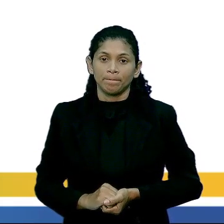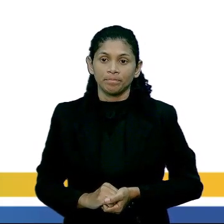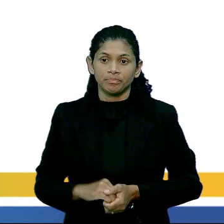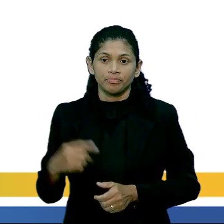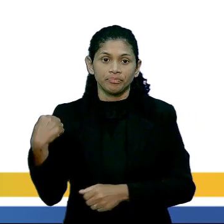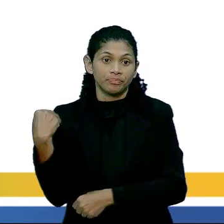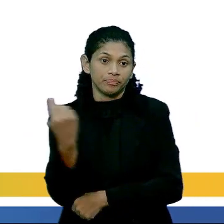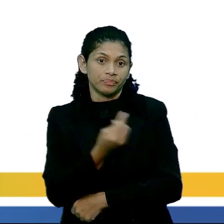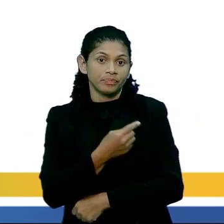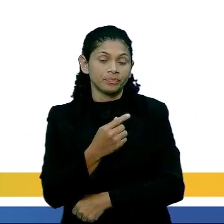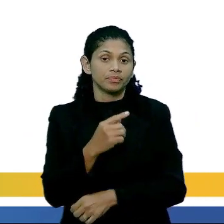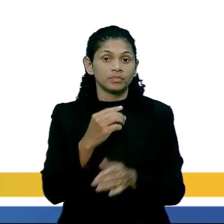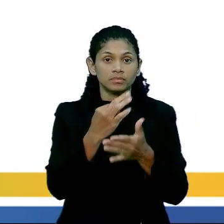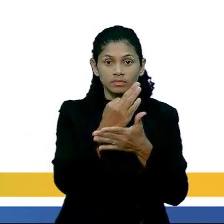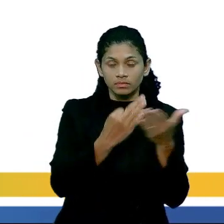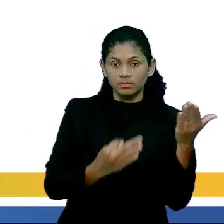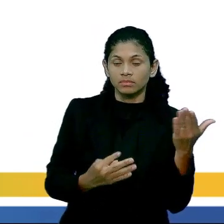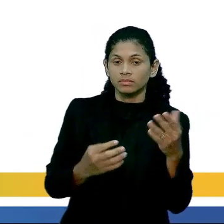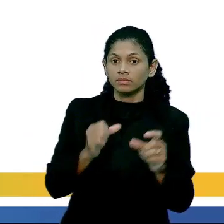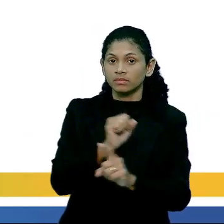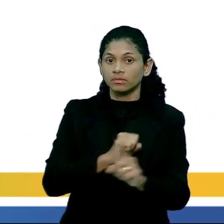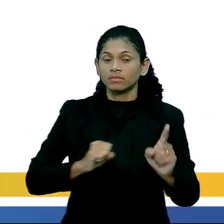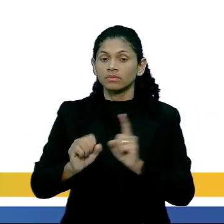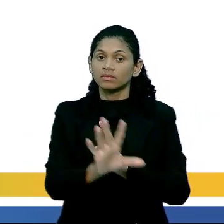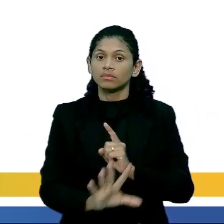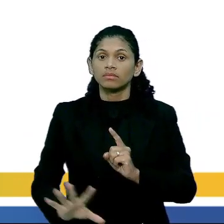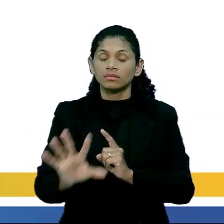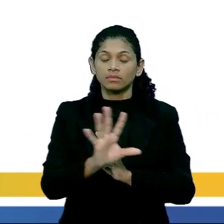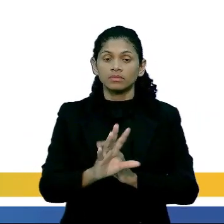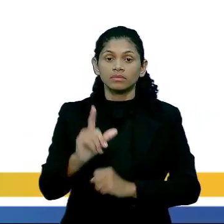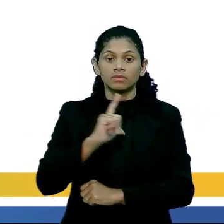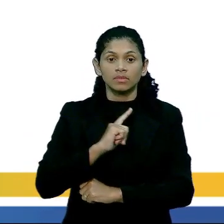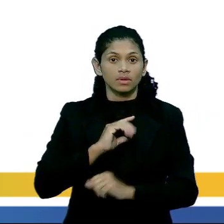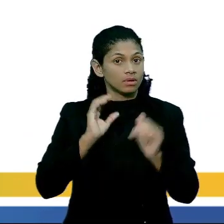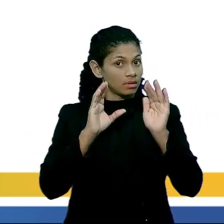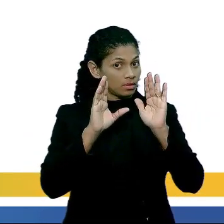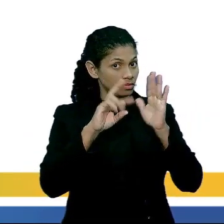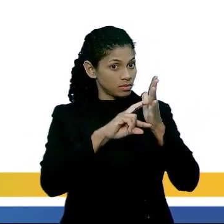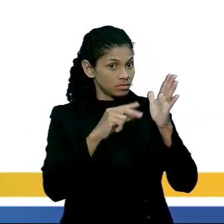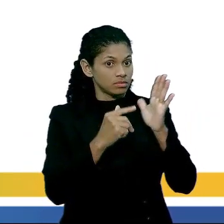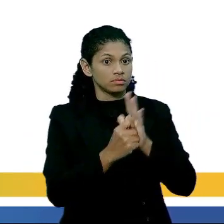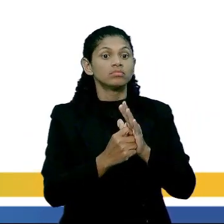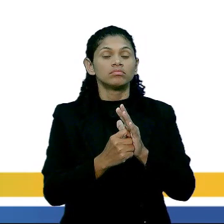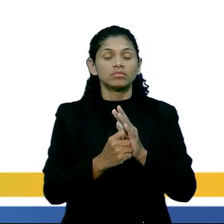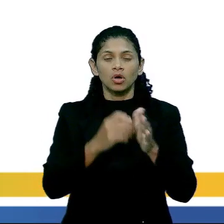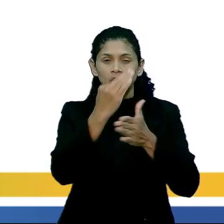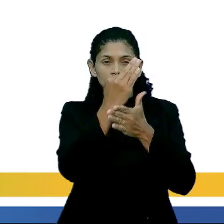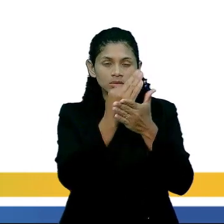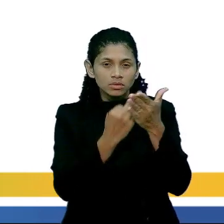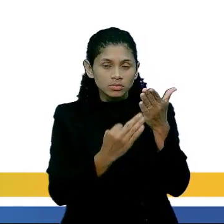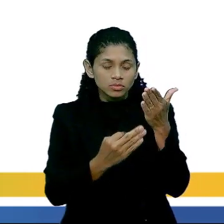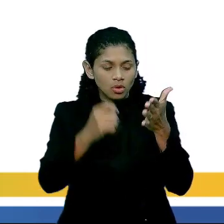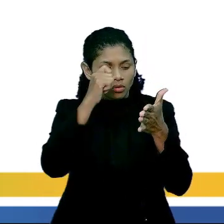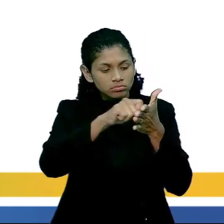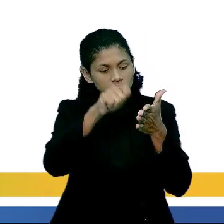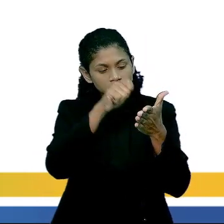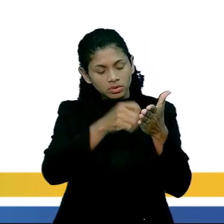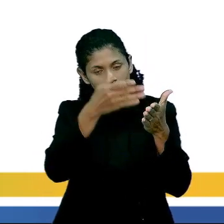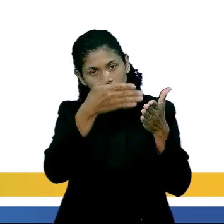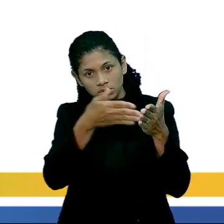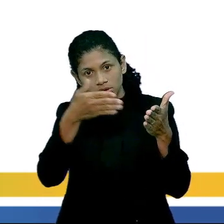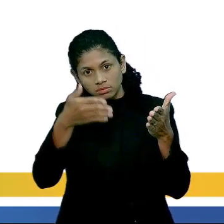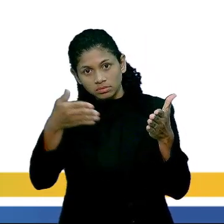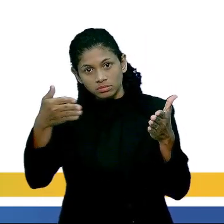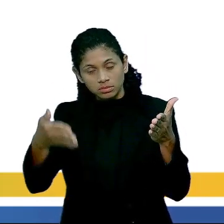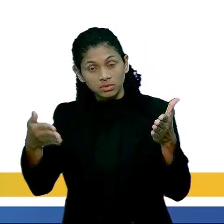os nossos textos sociais né Aí temos o conceito são o que são textos onde se escrevem uma sucessão